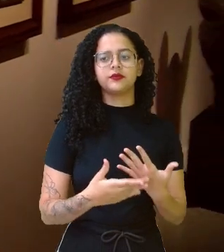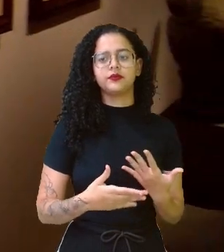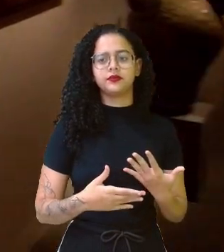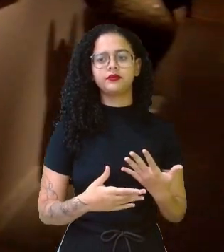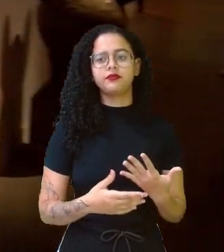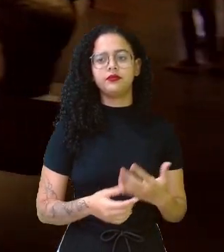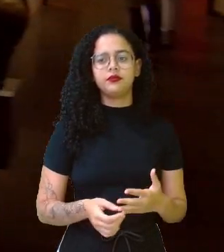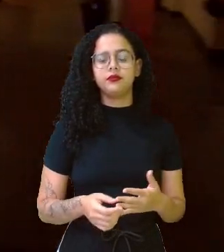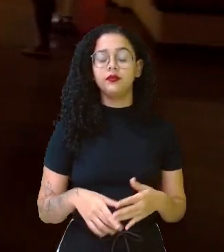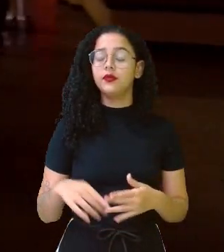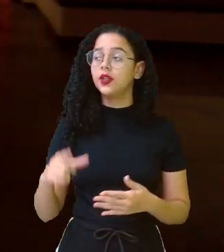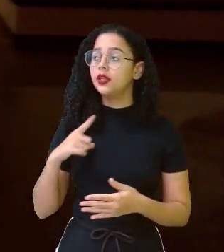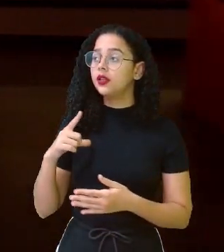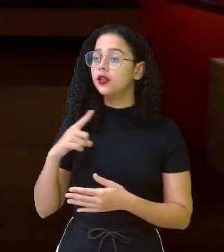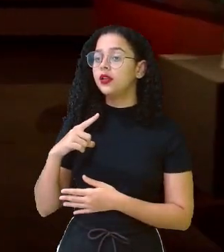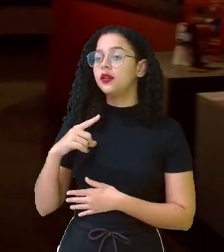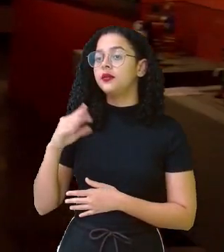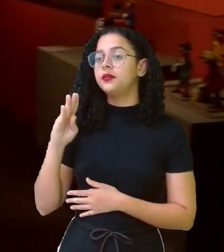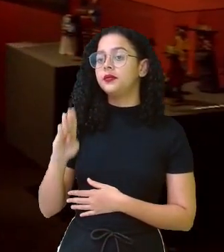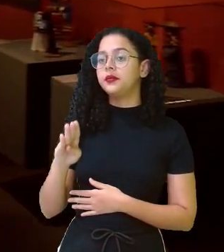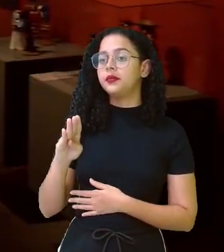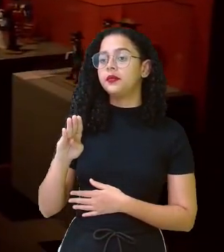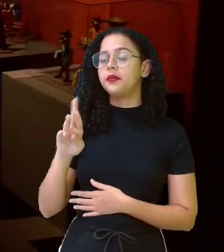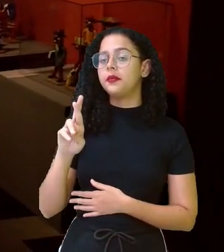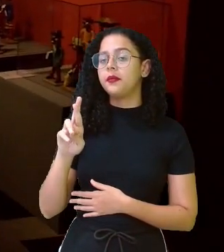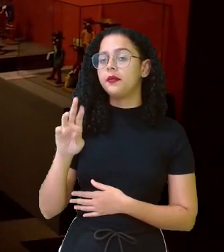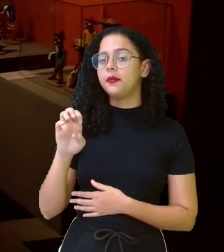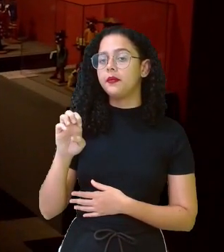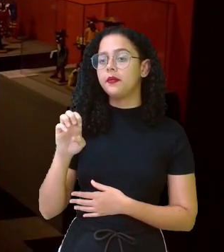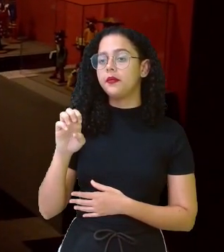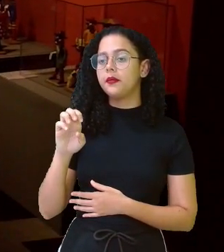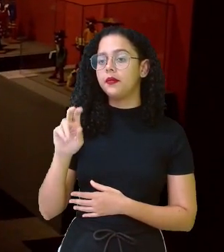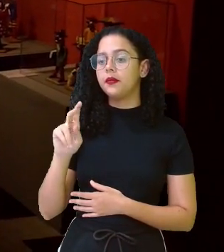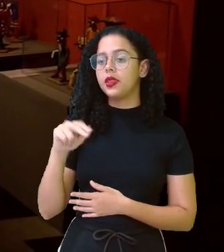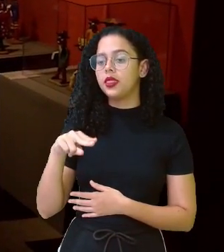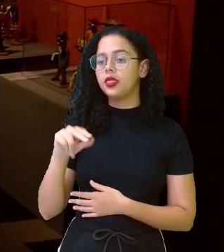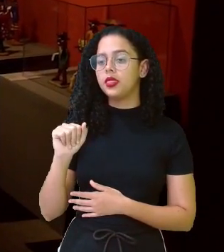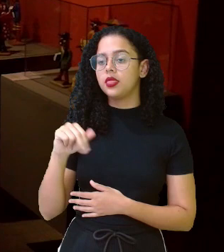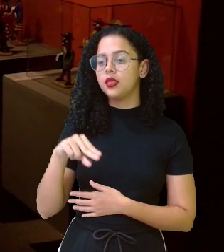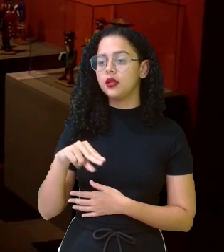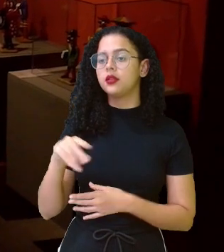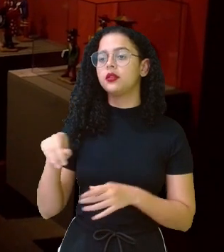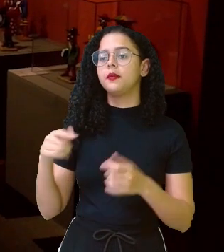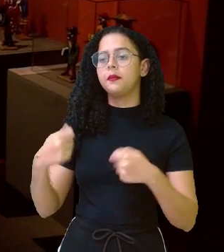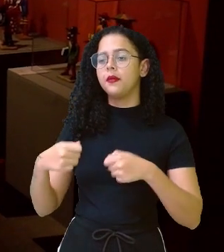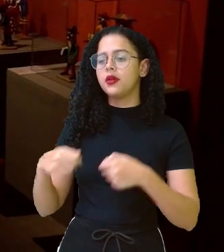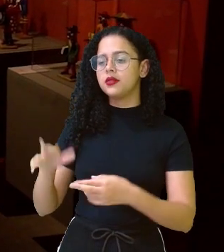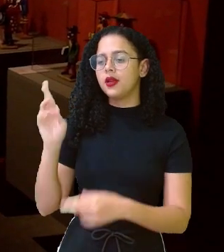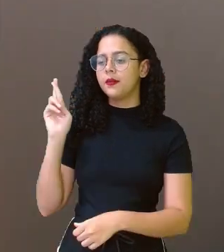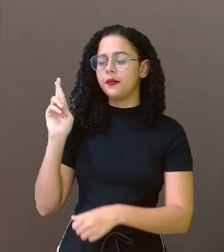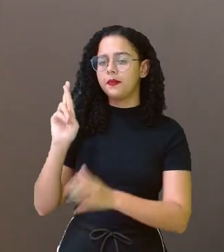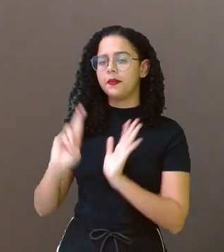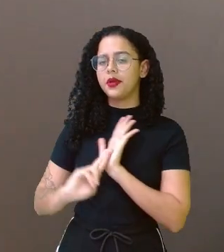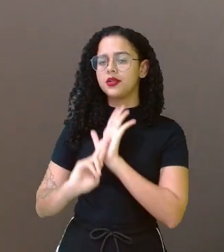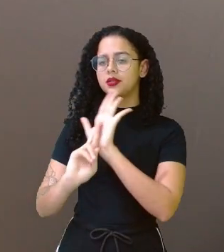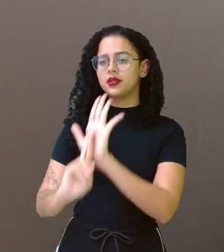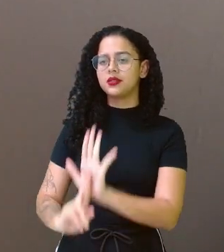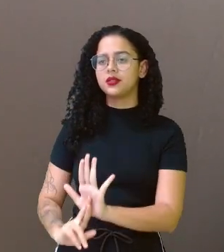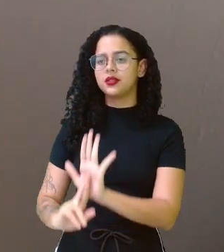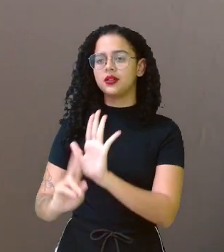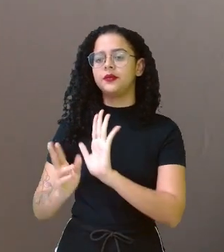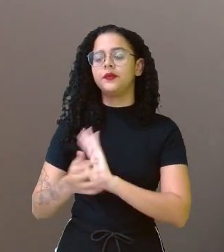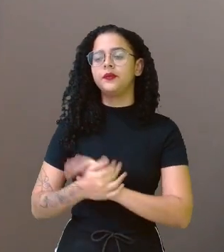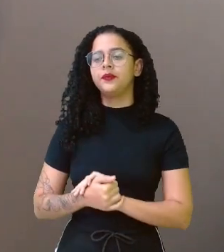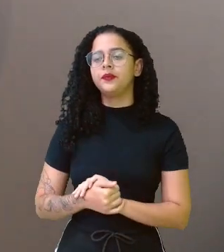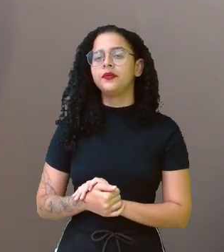tem? A gente tem Brenan, né, Francisco Brenan, que precisa ser representado, ele faz parte, né, dessa